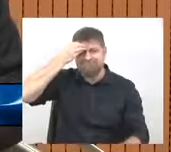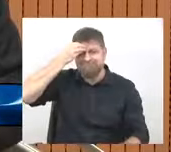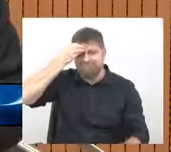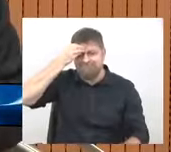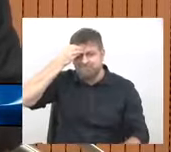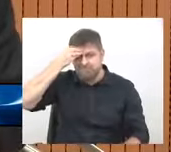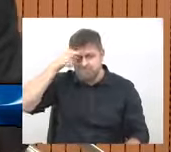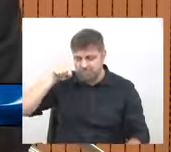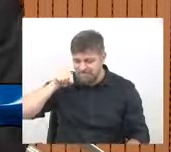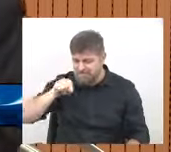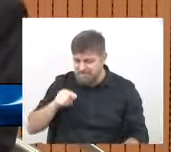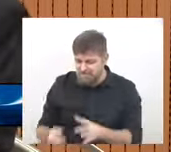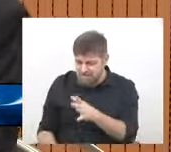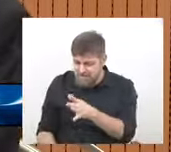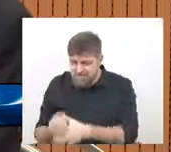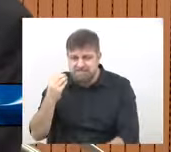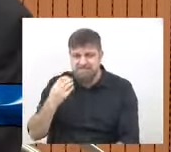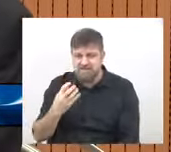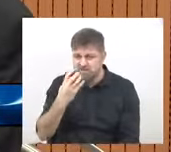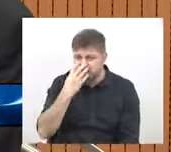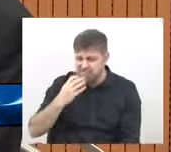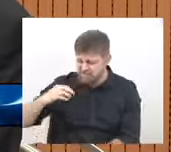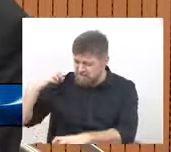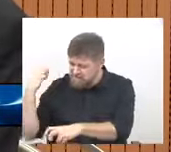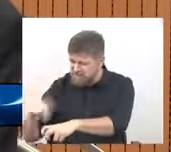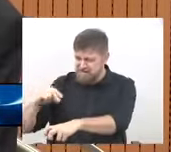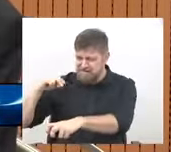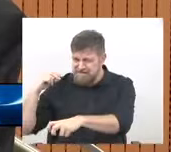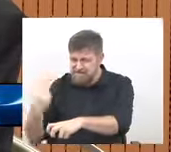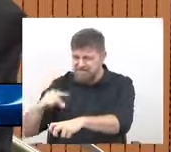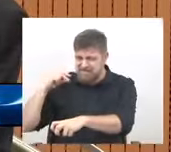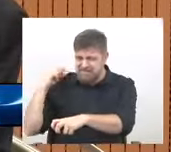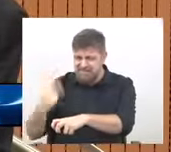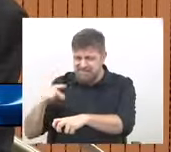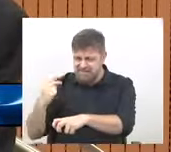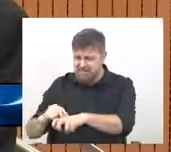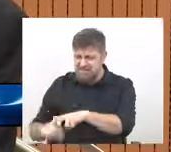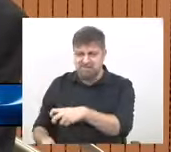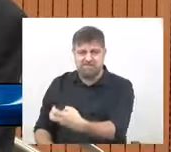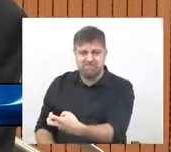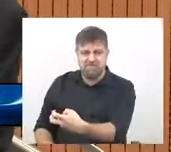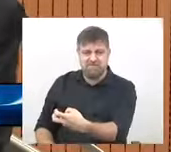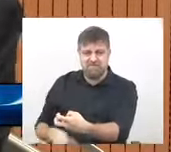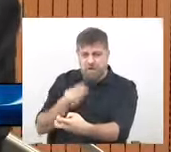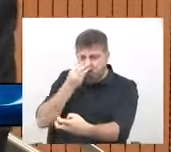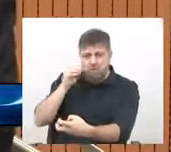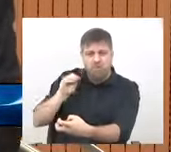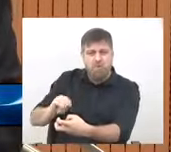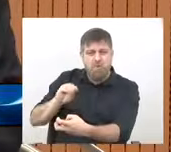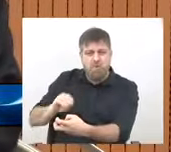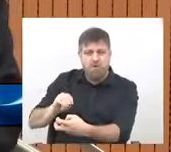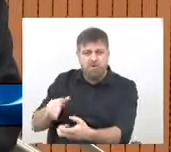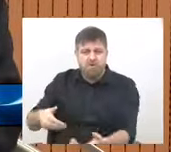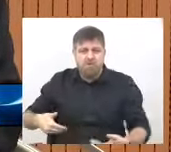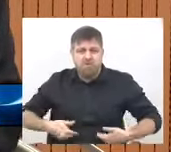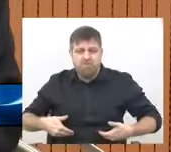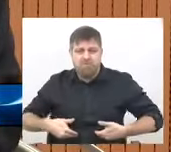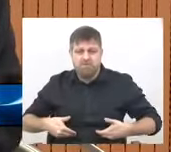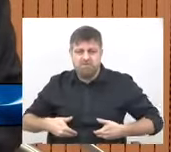um fato como esse, de um animal que estava abandonado, precisando de ser atendido, precisando de alimento, é